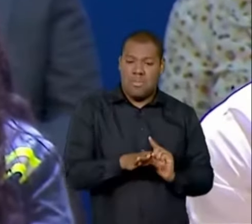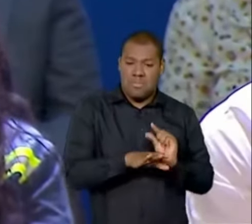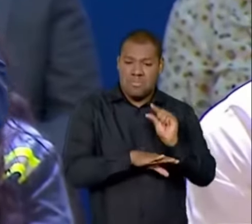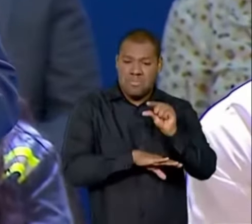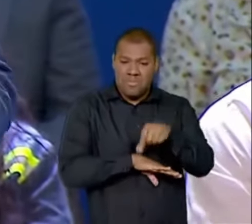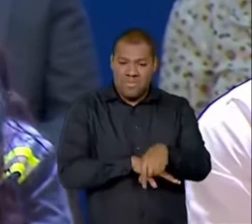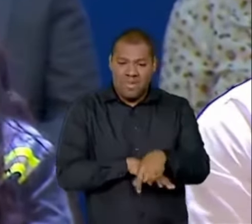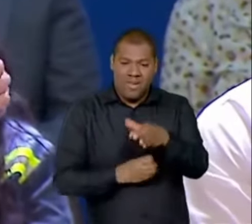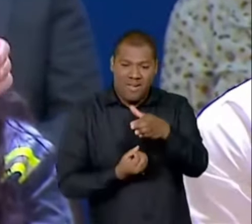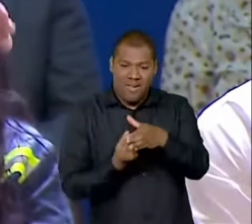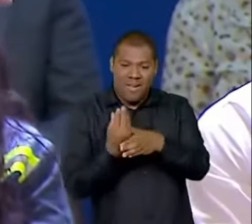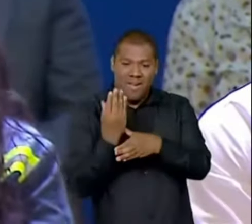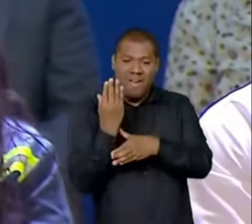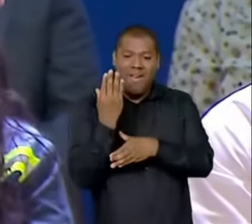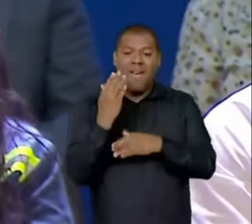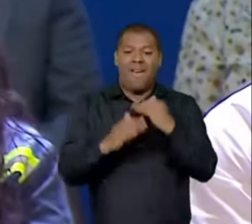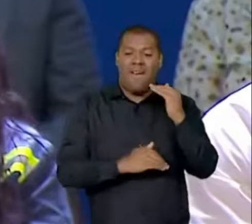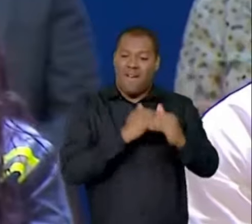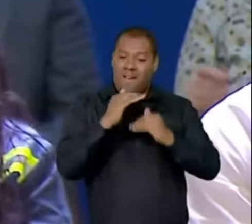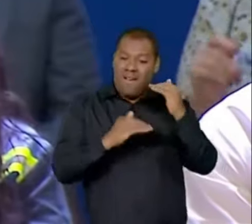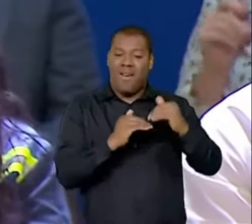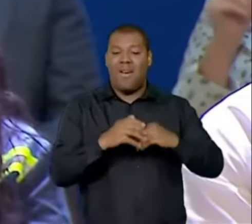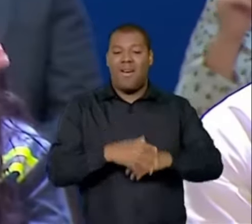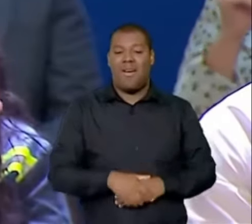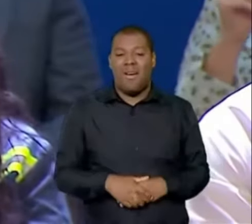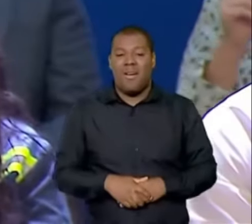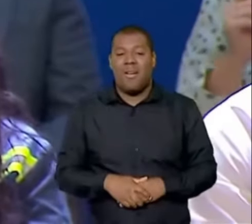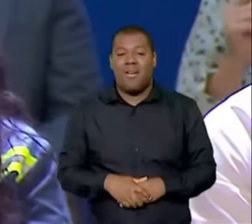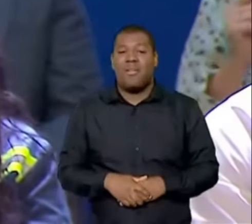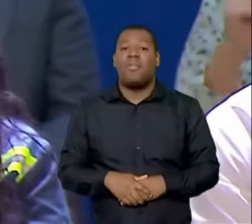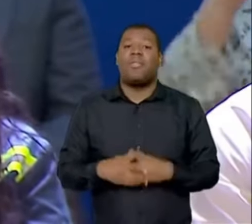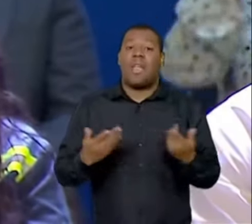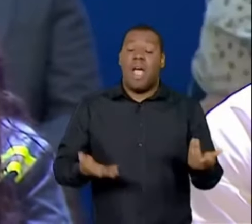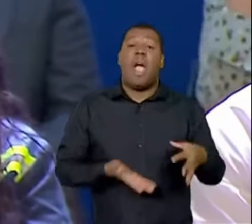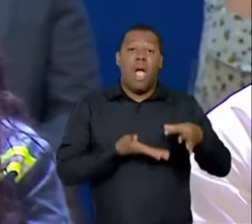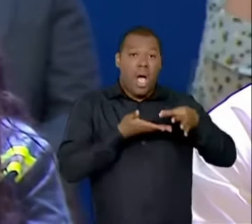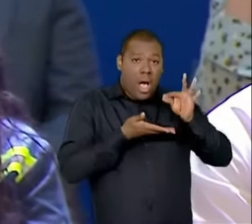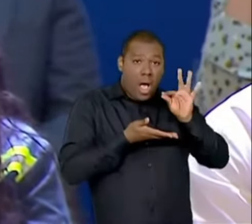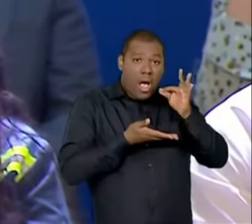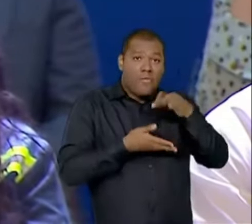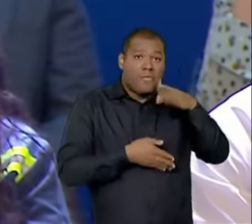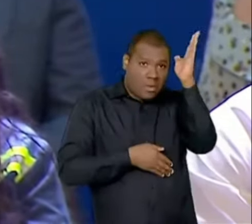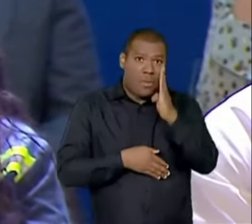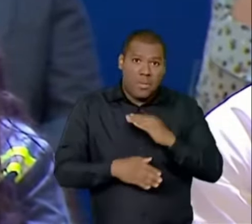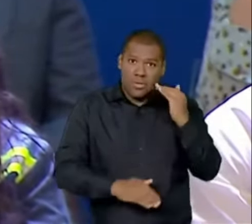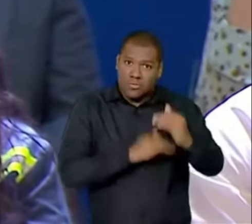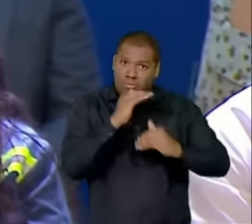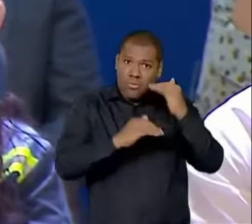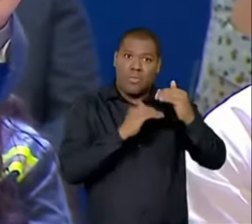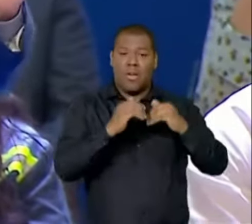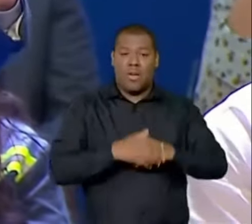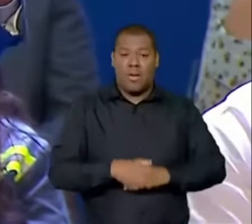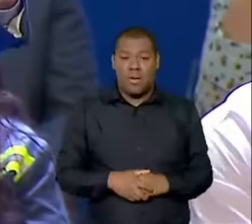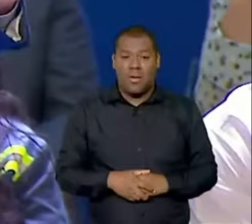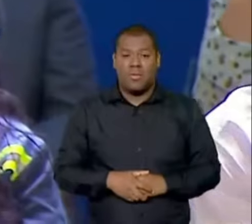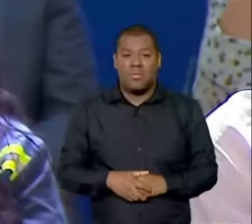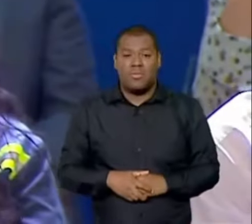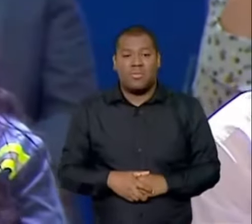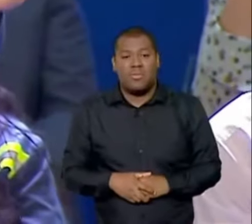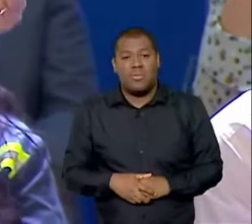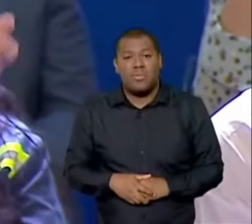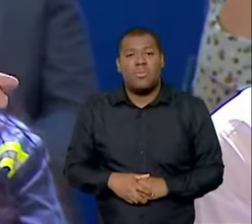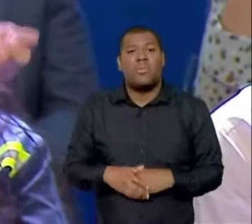E aí eu vinha discutindo no avião com o Fávaro o avanço do café brasileiro, o avanço não da